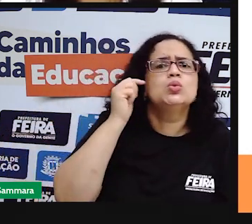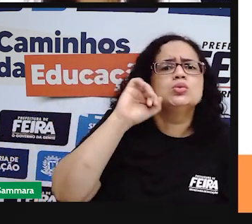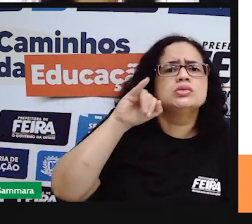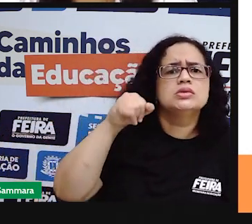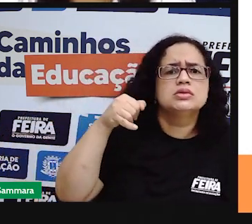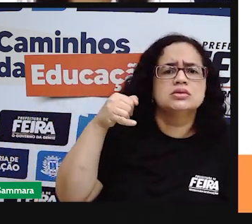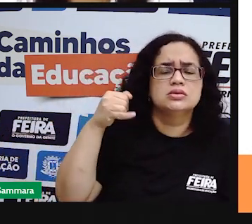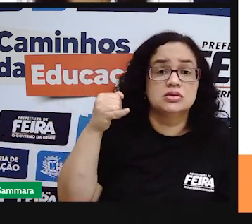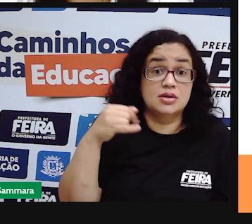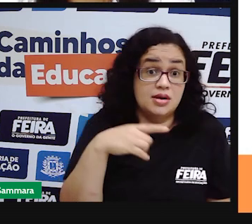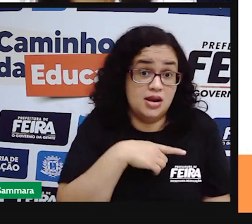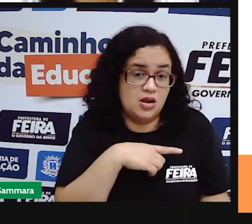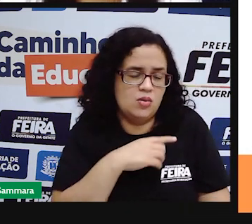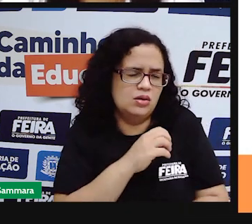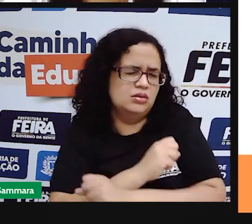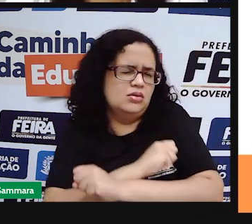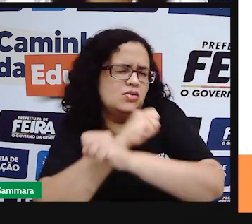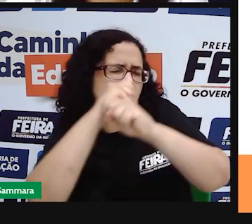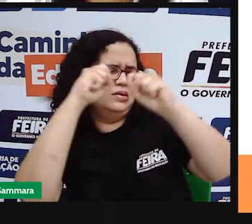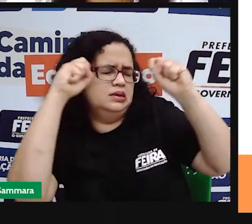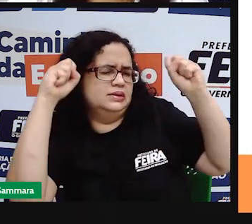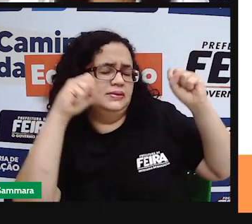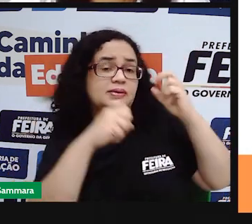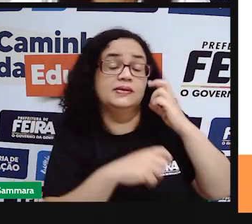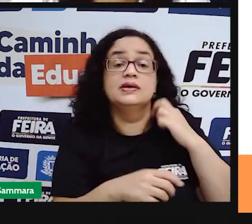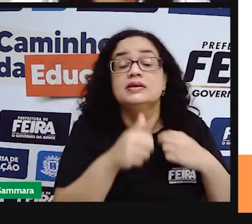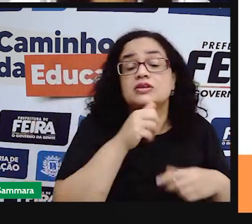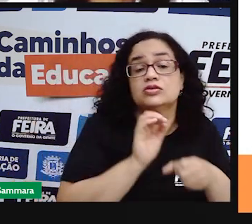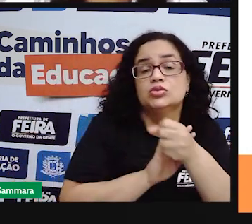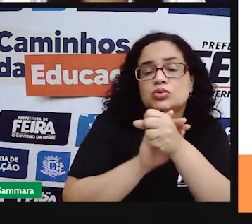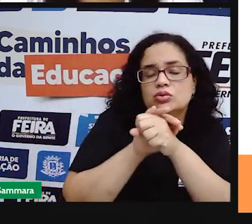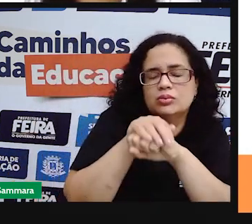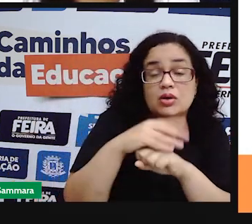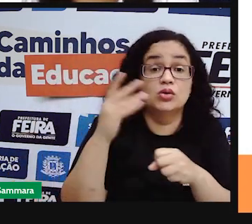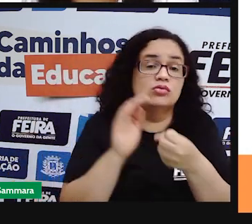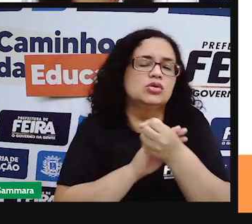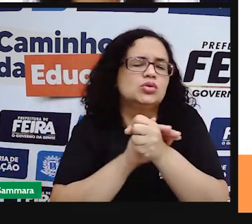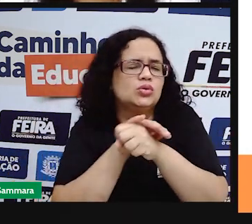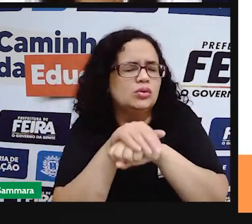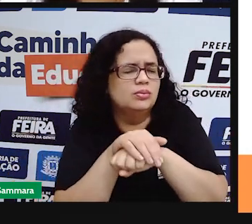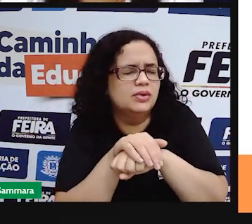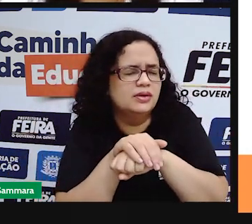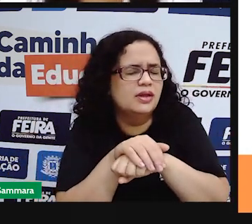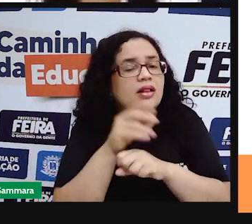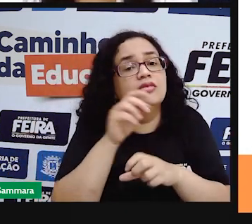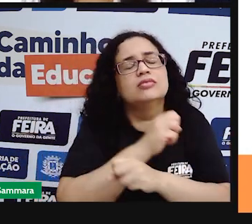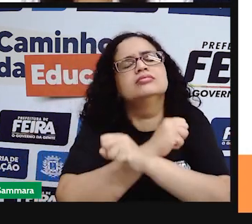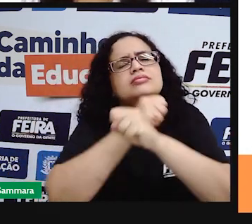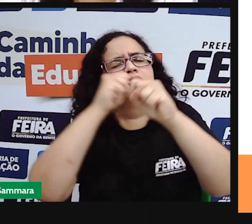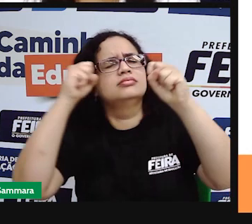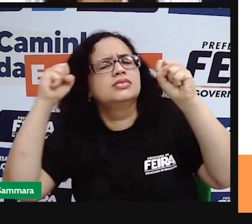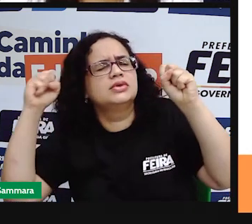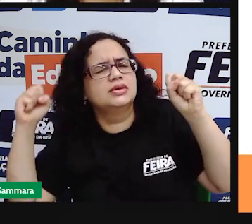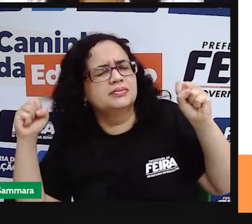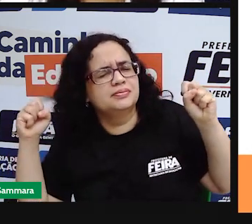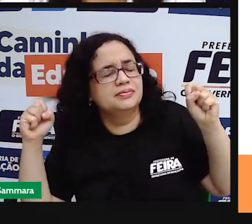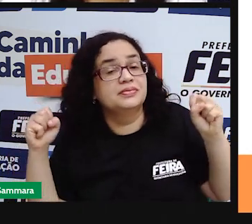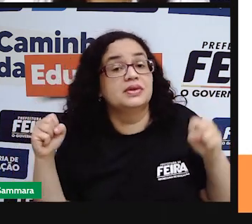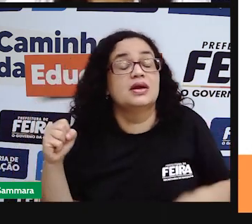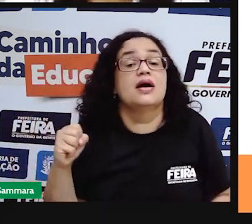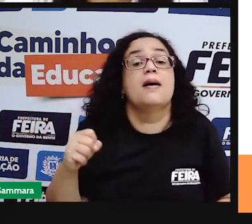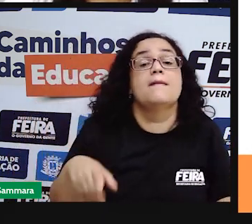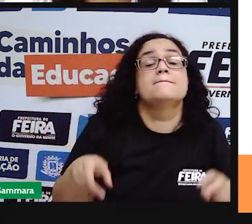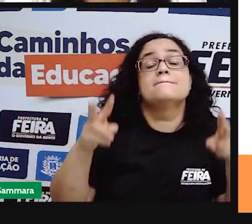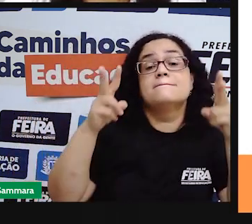e quando eu acordo, ela ainda vai dormir, ou quando eu vou dormir, ela ainda acorda. A gente percebe aí essa projeção